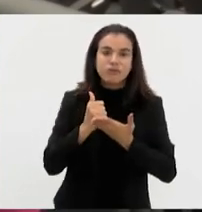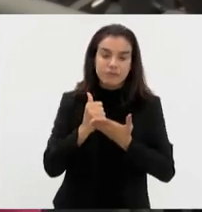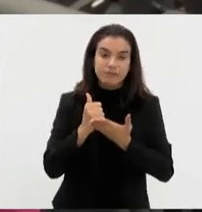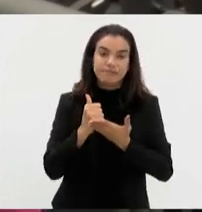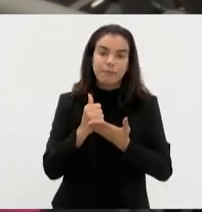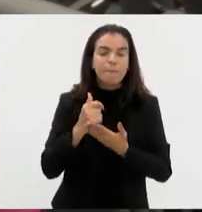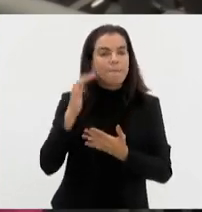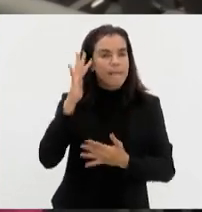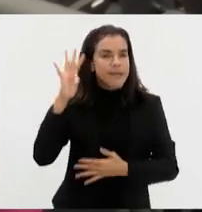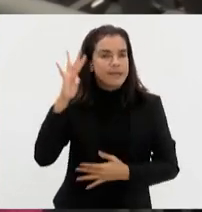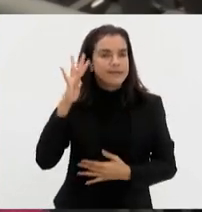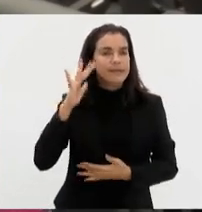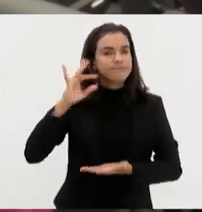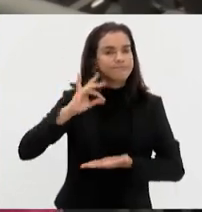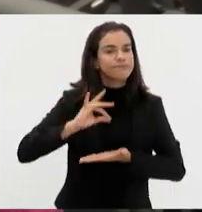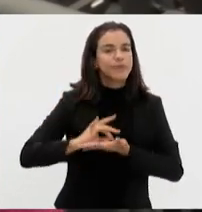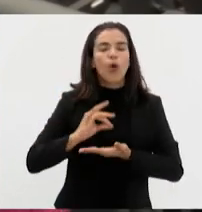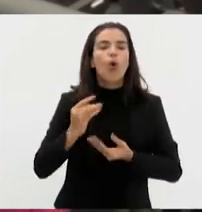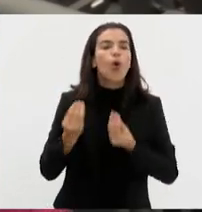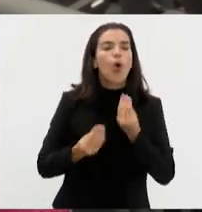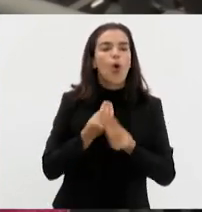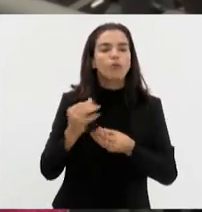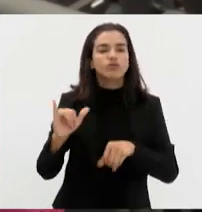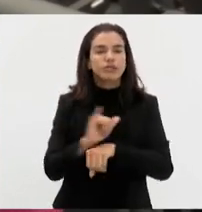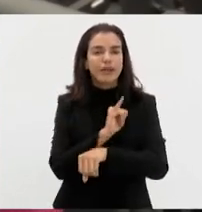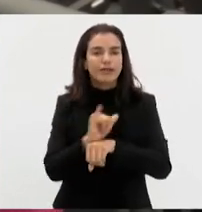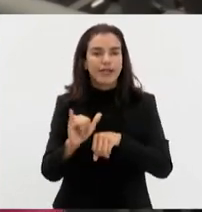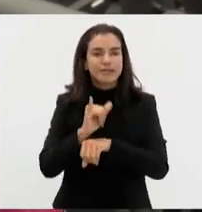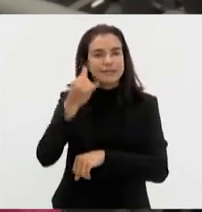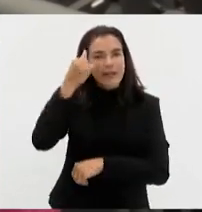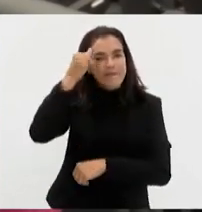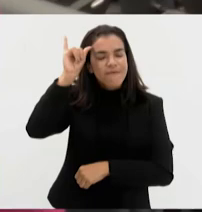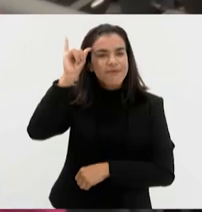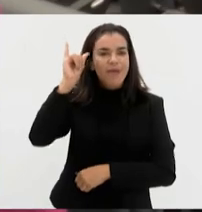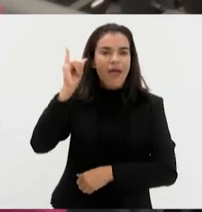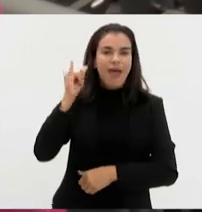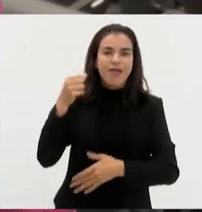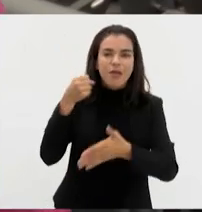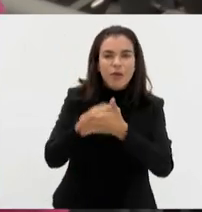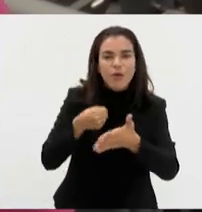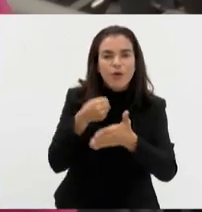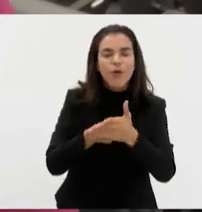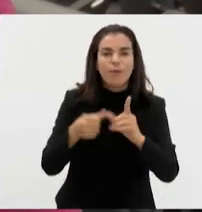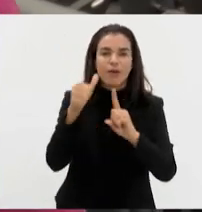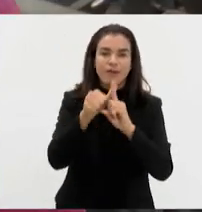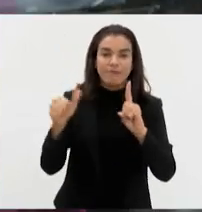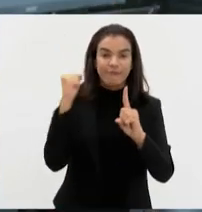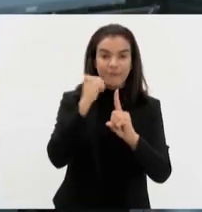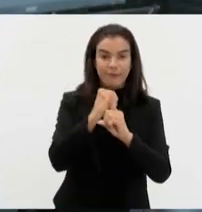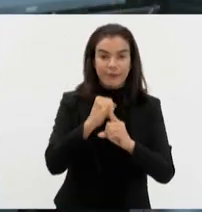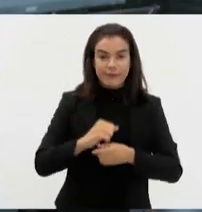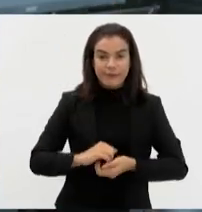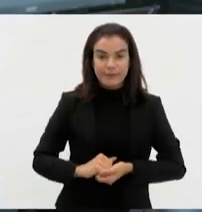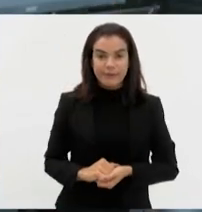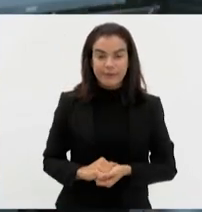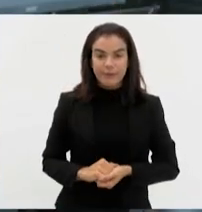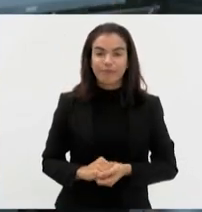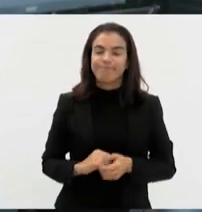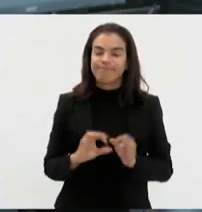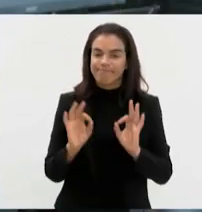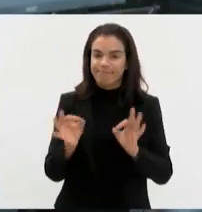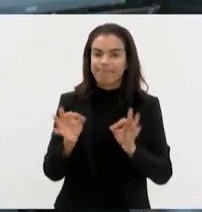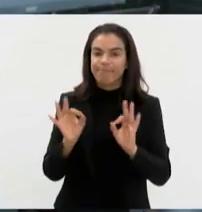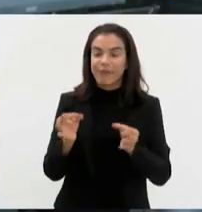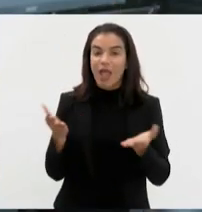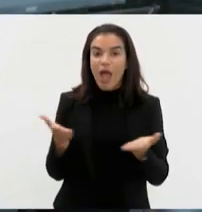de fato como impedir e como combater o feminicídio. E nós